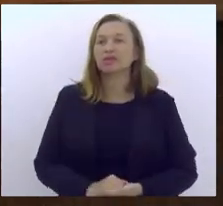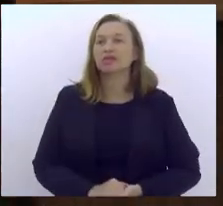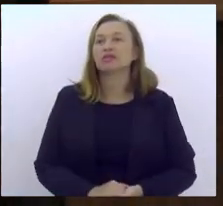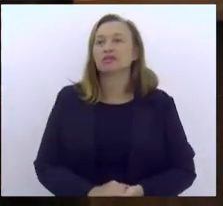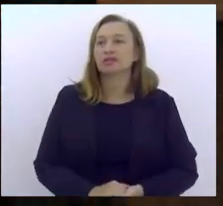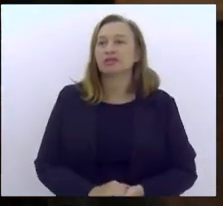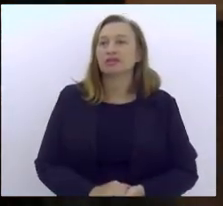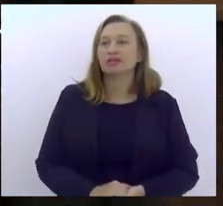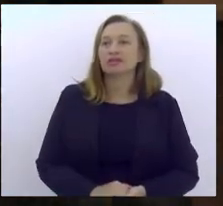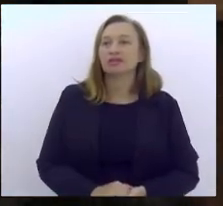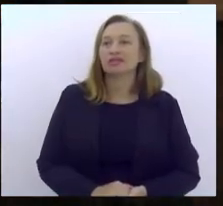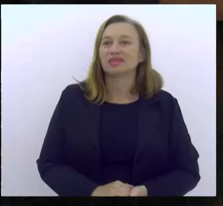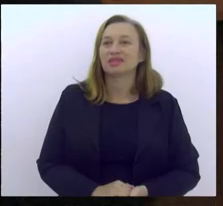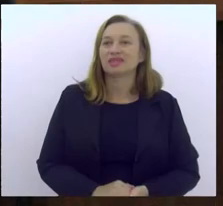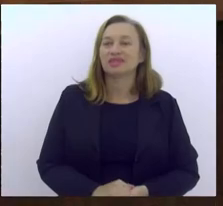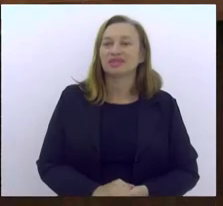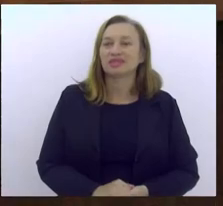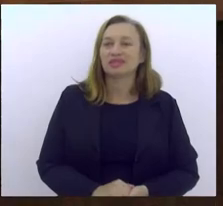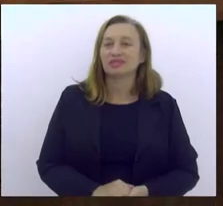Hoje ele está perdoado, é